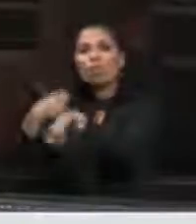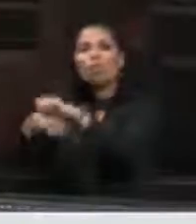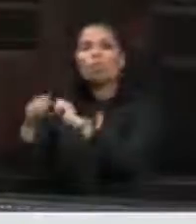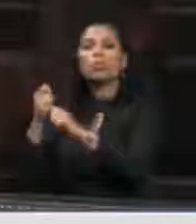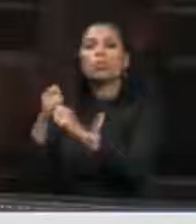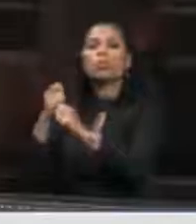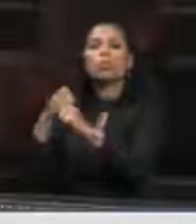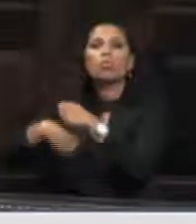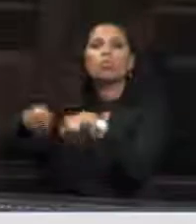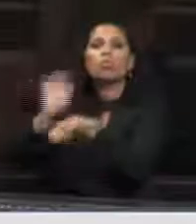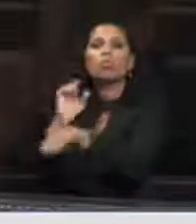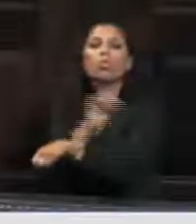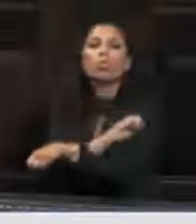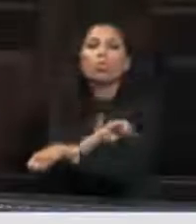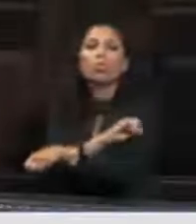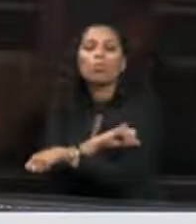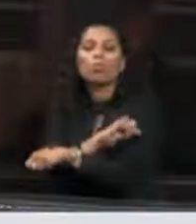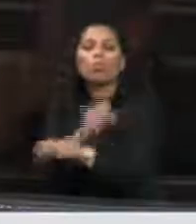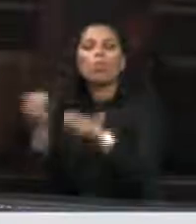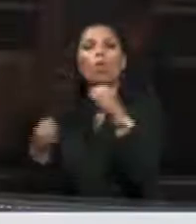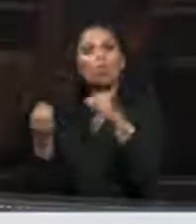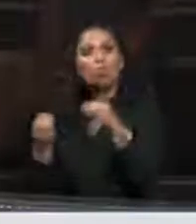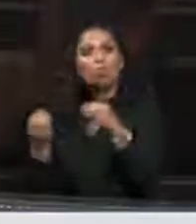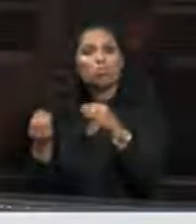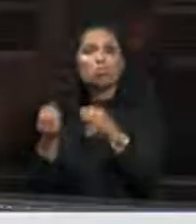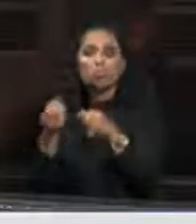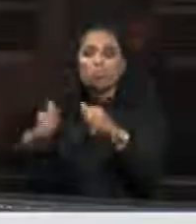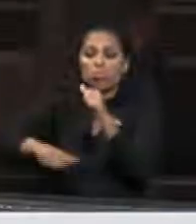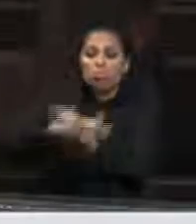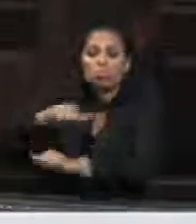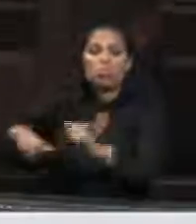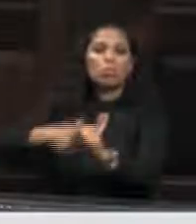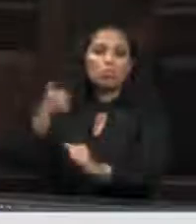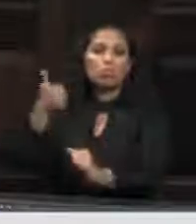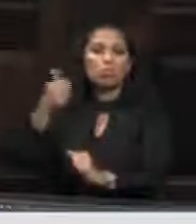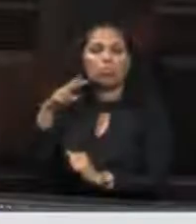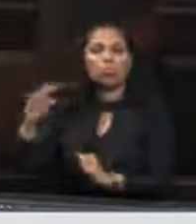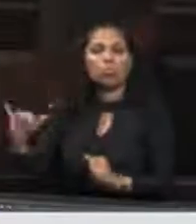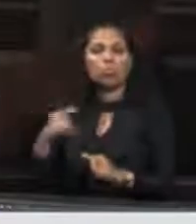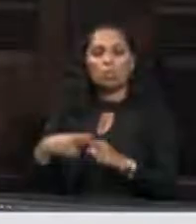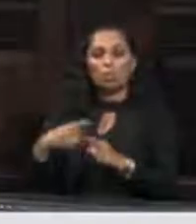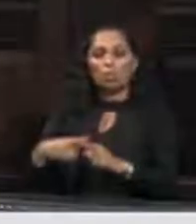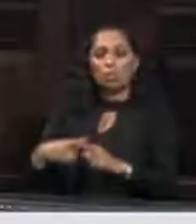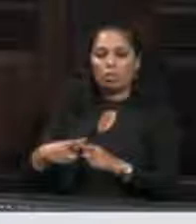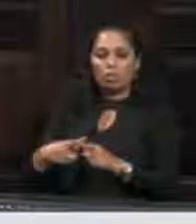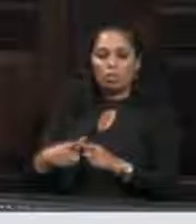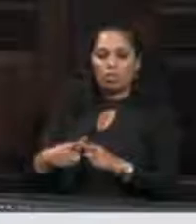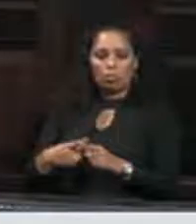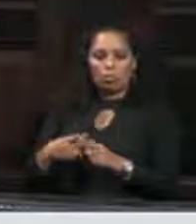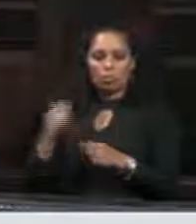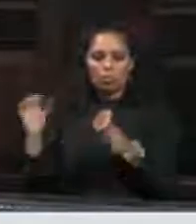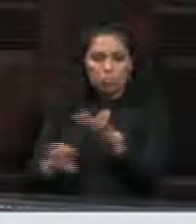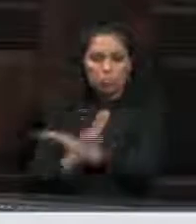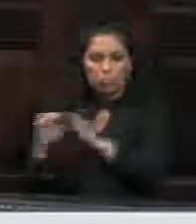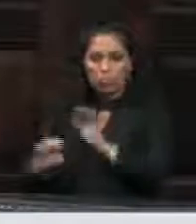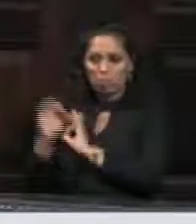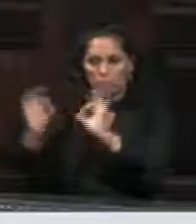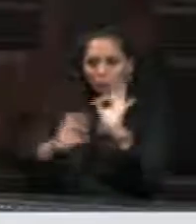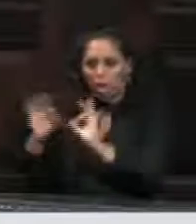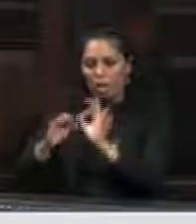produzido exatamente por empresas, por fábricas. Então, isso daí é o que você